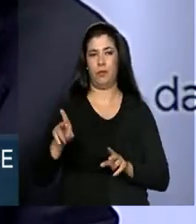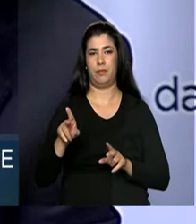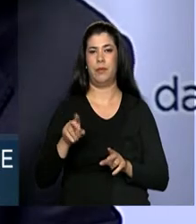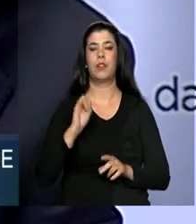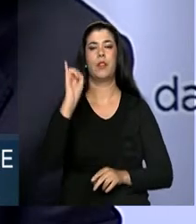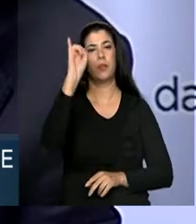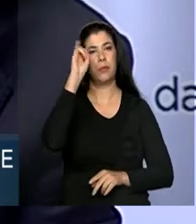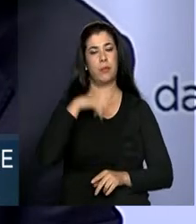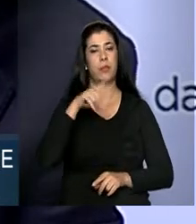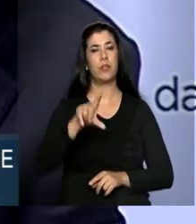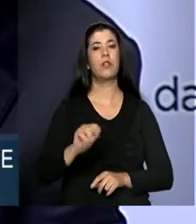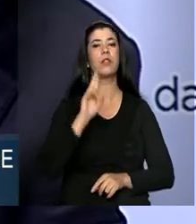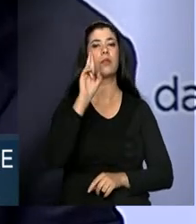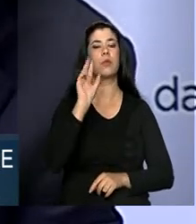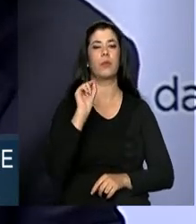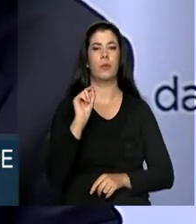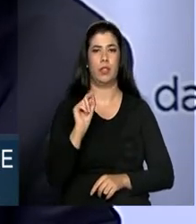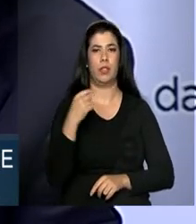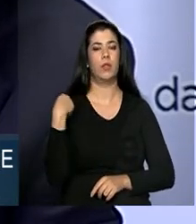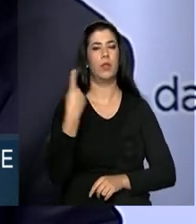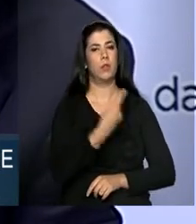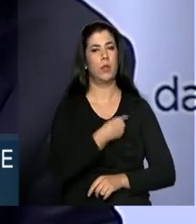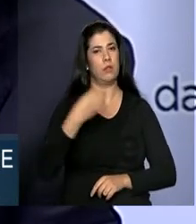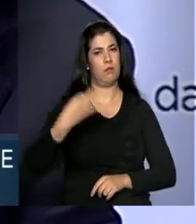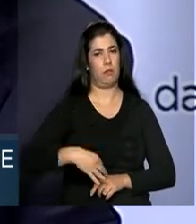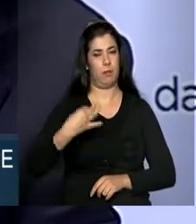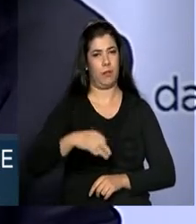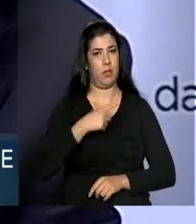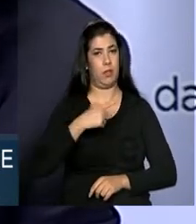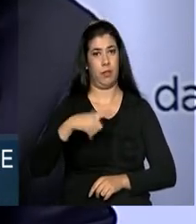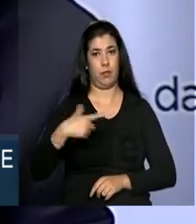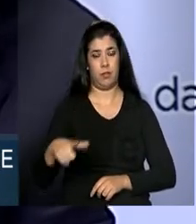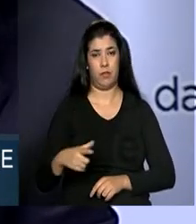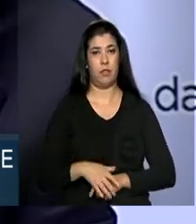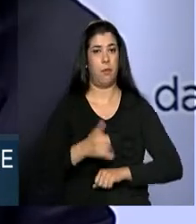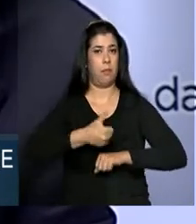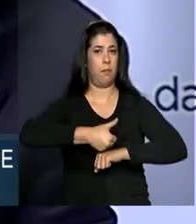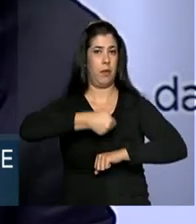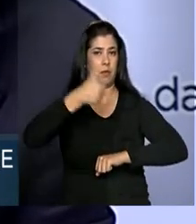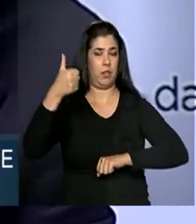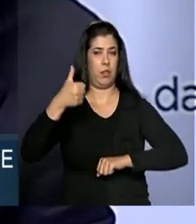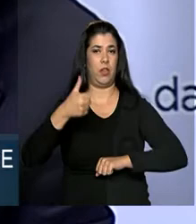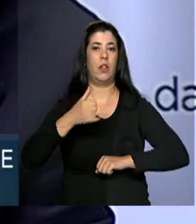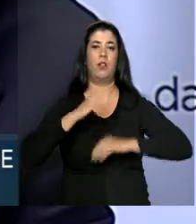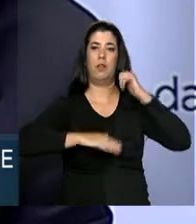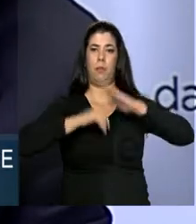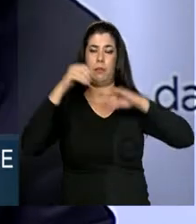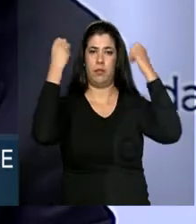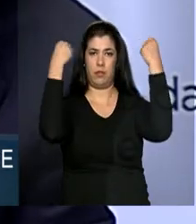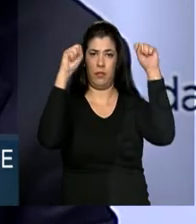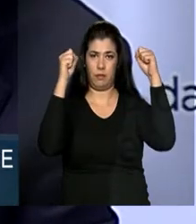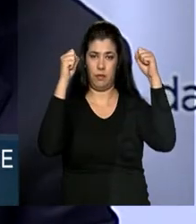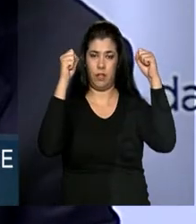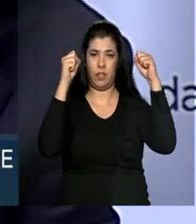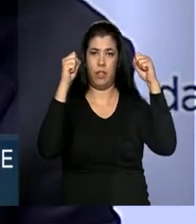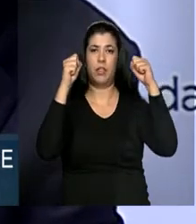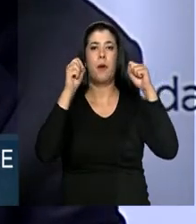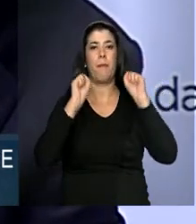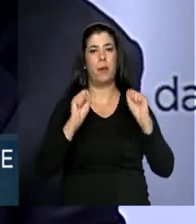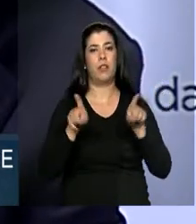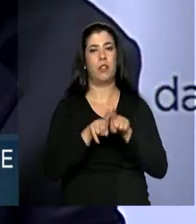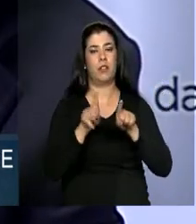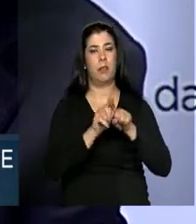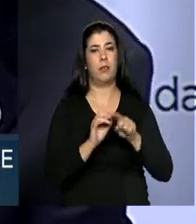é importante destacar isso. Nós teríamos, com certeza, se não tivéssemos melhorado no padrão de atividade física, mais obesidade e